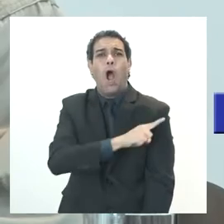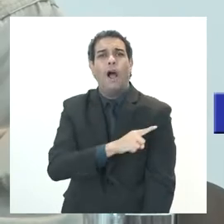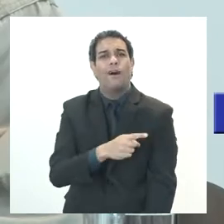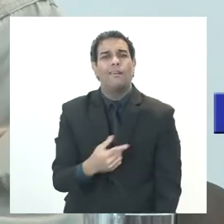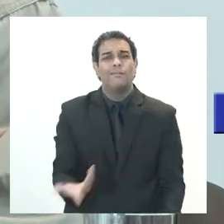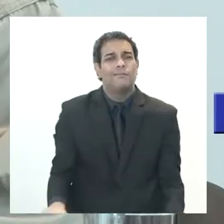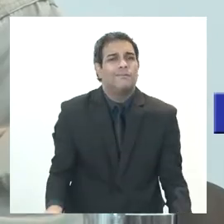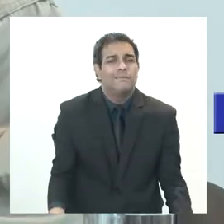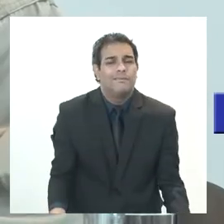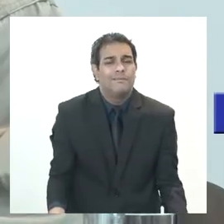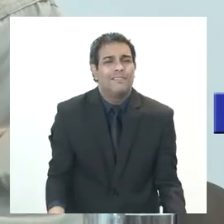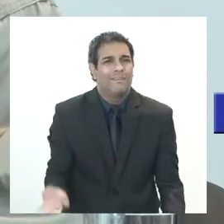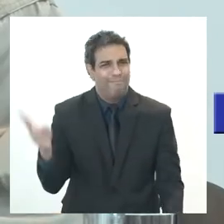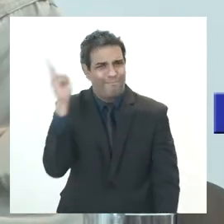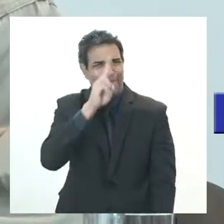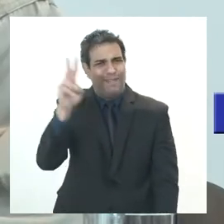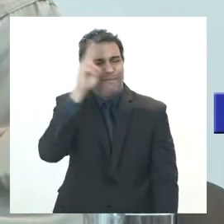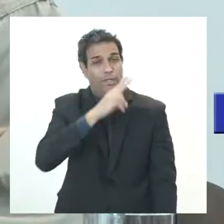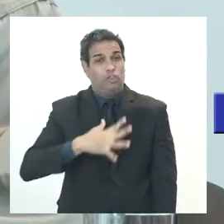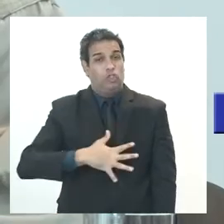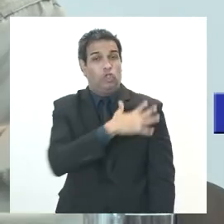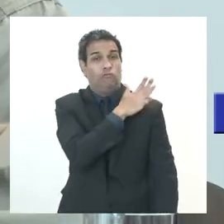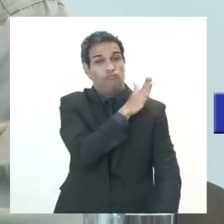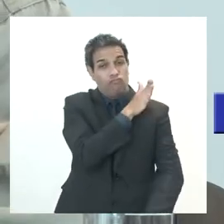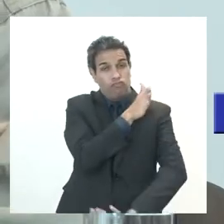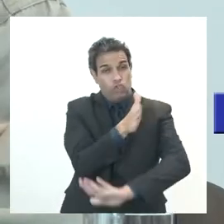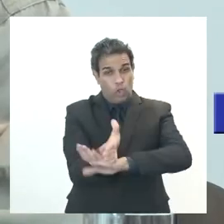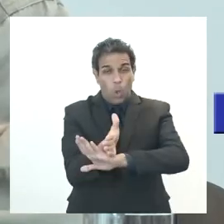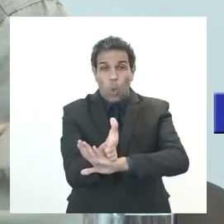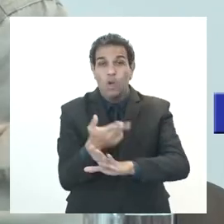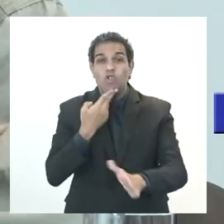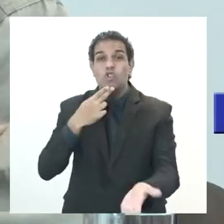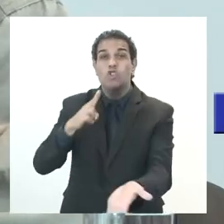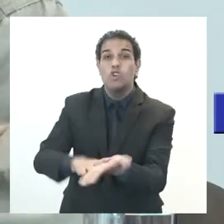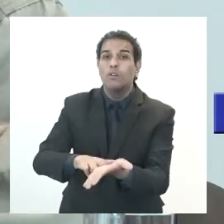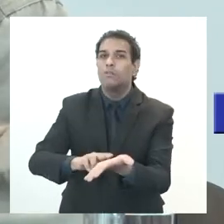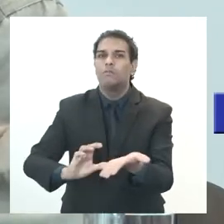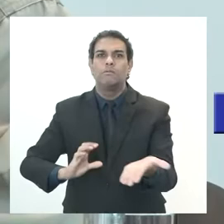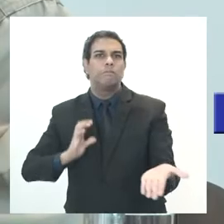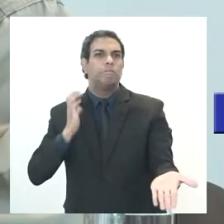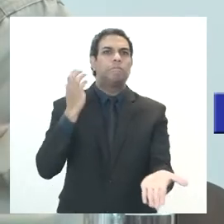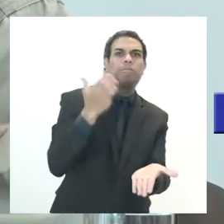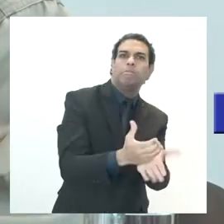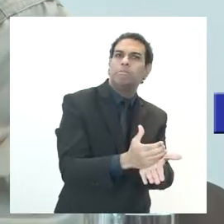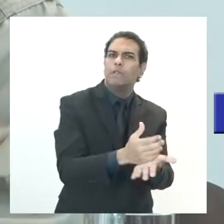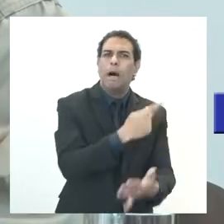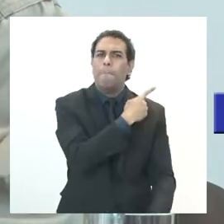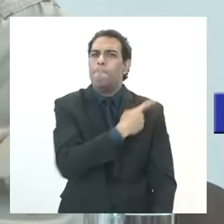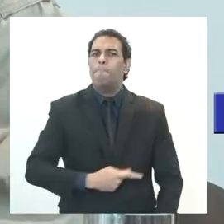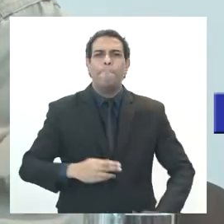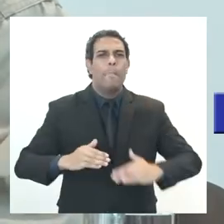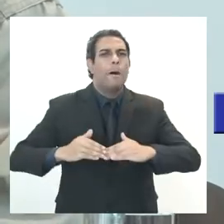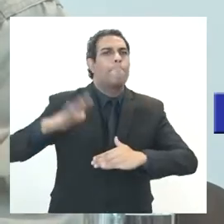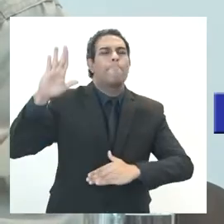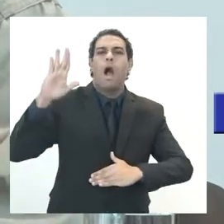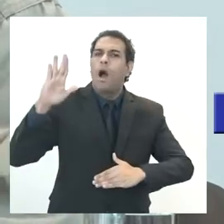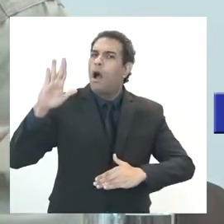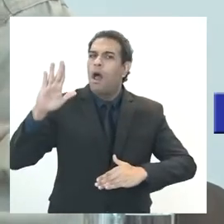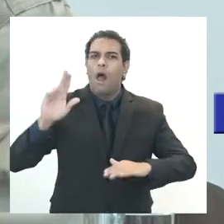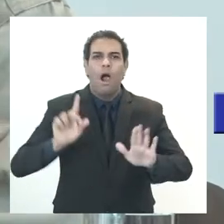quando ele entrou os gastos com um presidente dos Correios gerava em torno